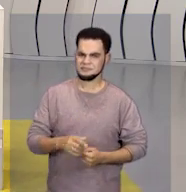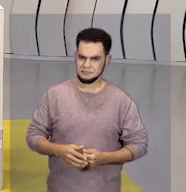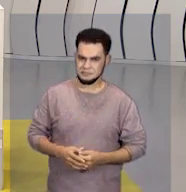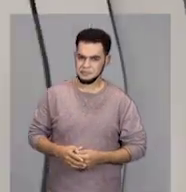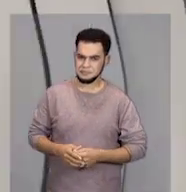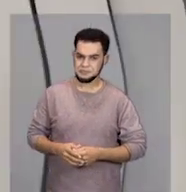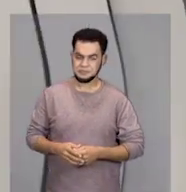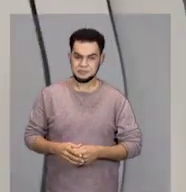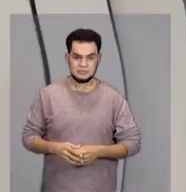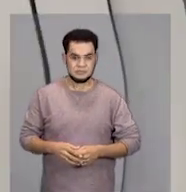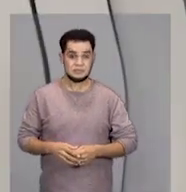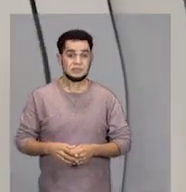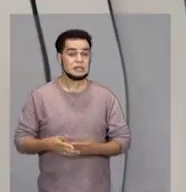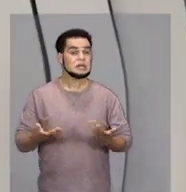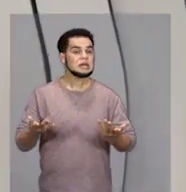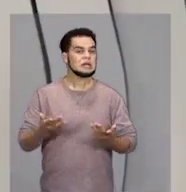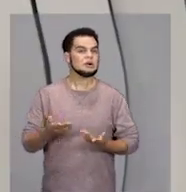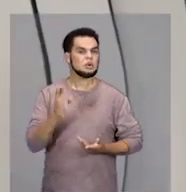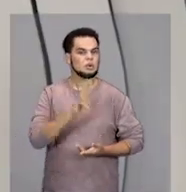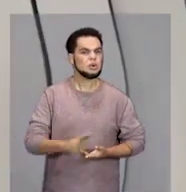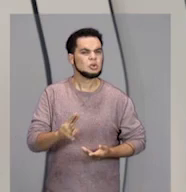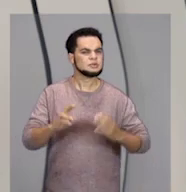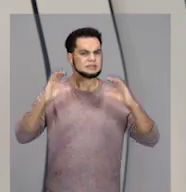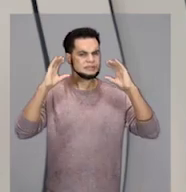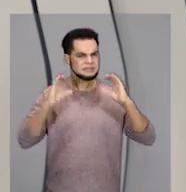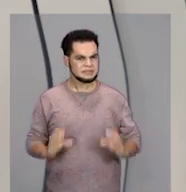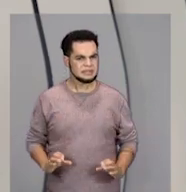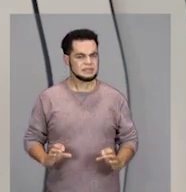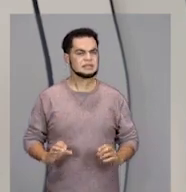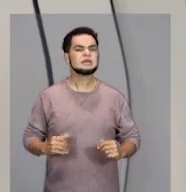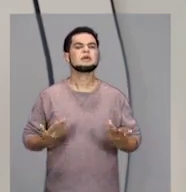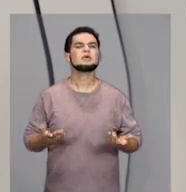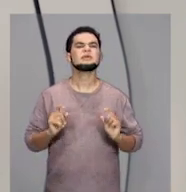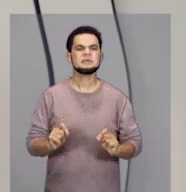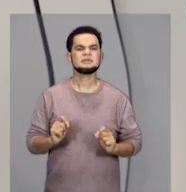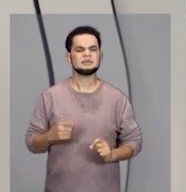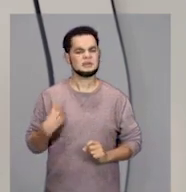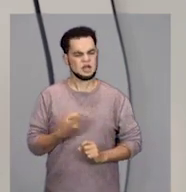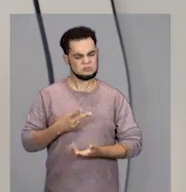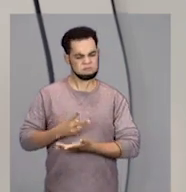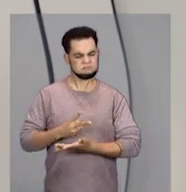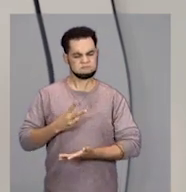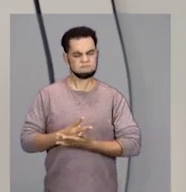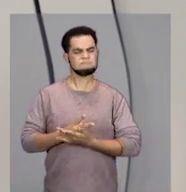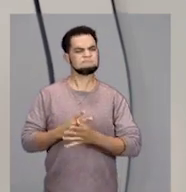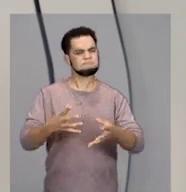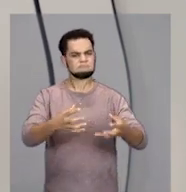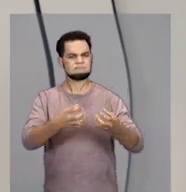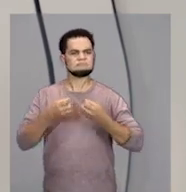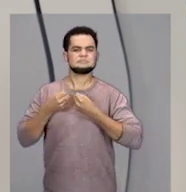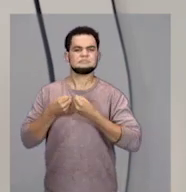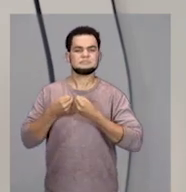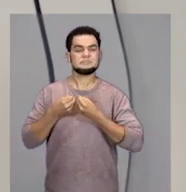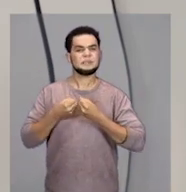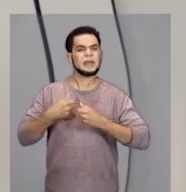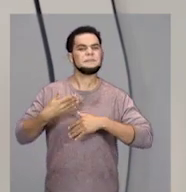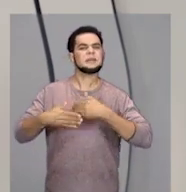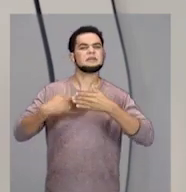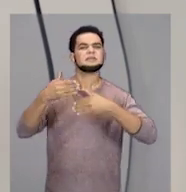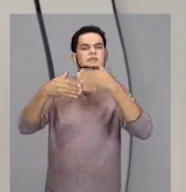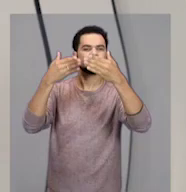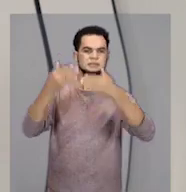O exercício da cidadania, ele serve justamente para que a gente mantenha essas conquistas e a gente aprimore essas